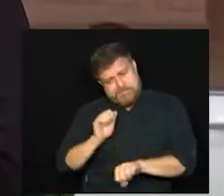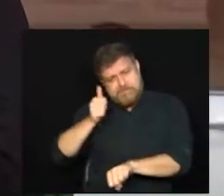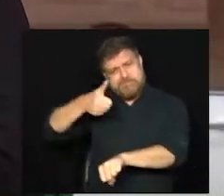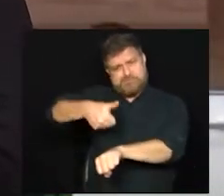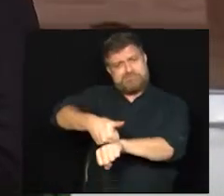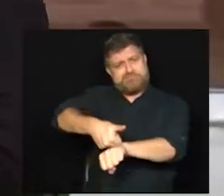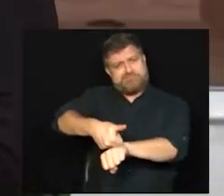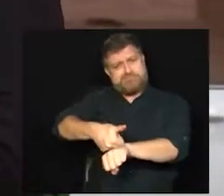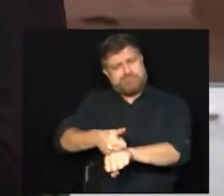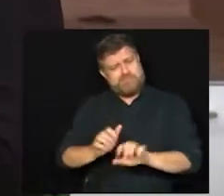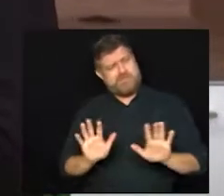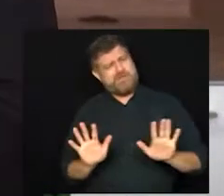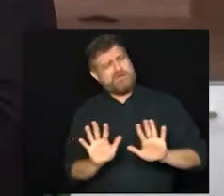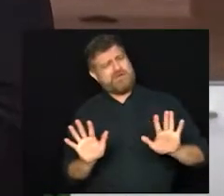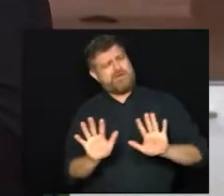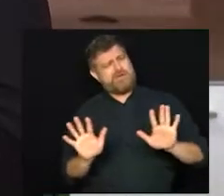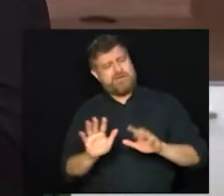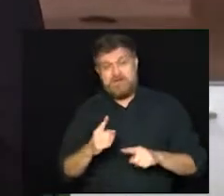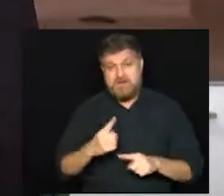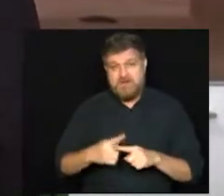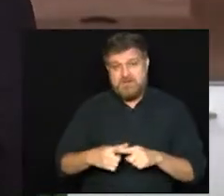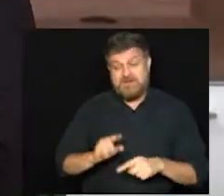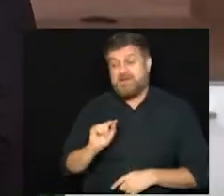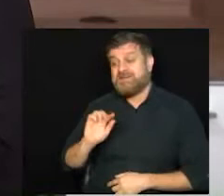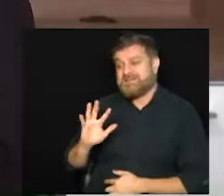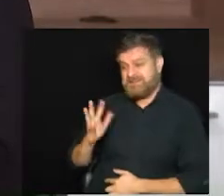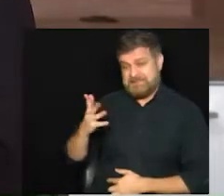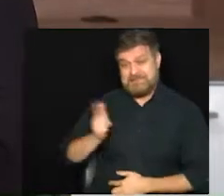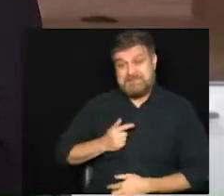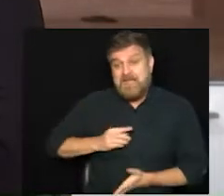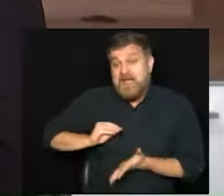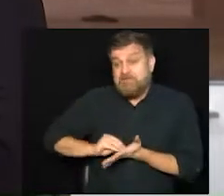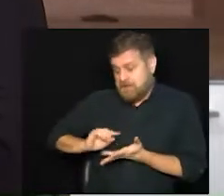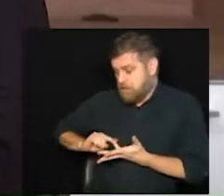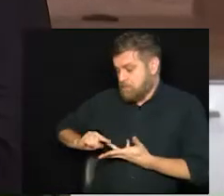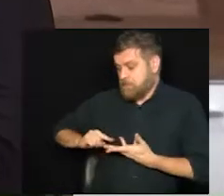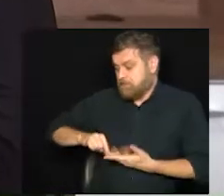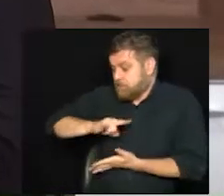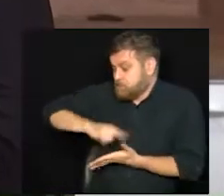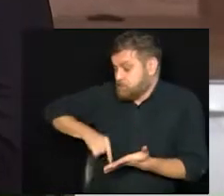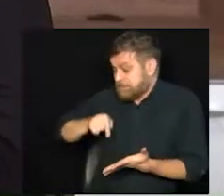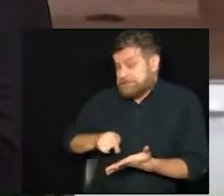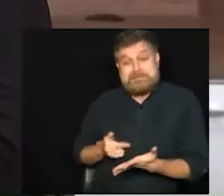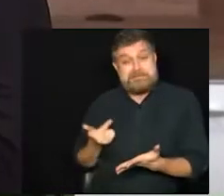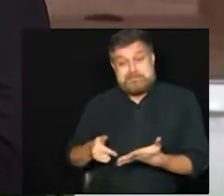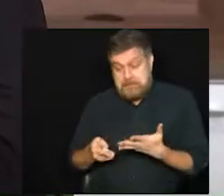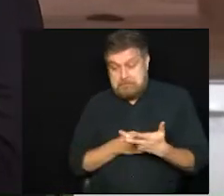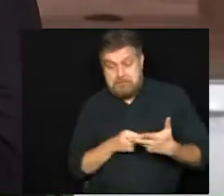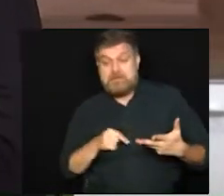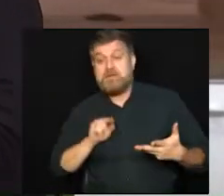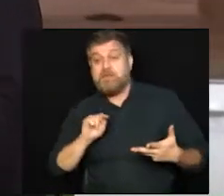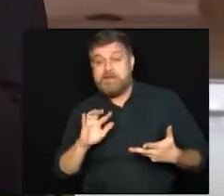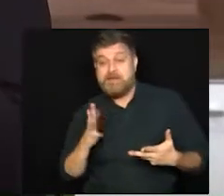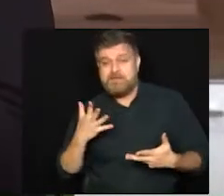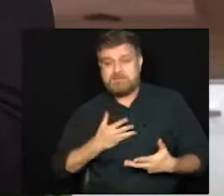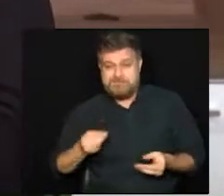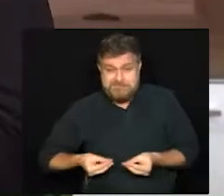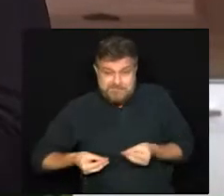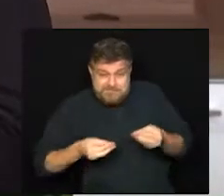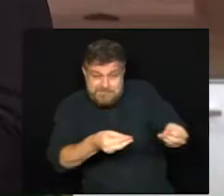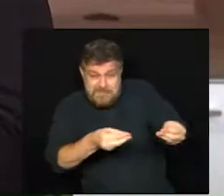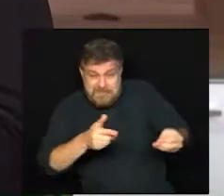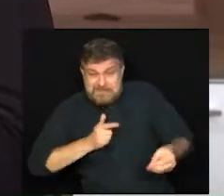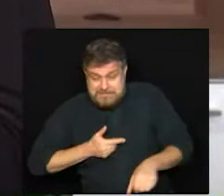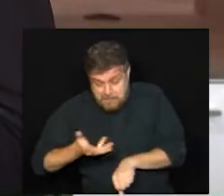última hora, porque, afinal de contas, se faltar algum documento, você pode acabar entregando a sua declaração